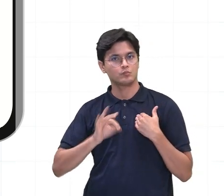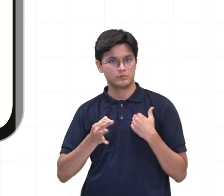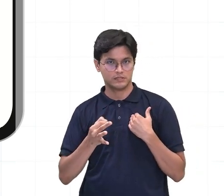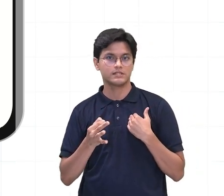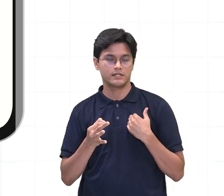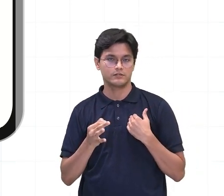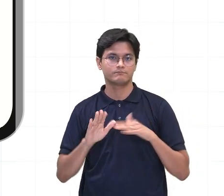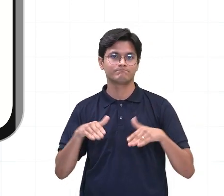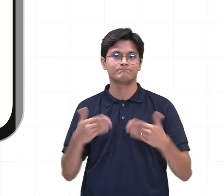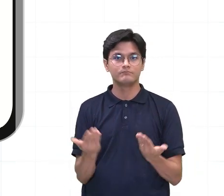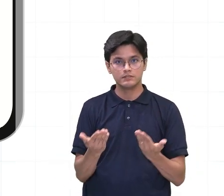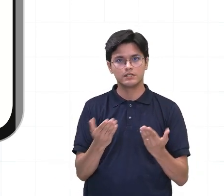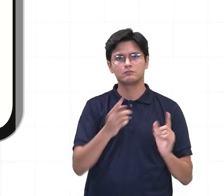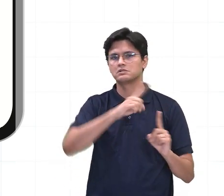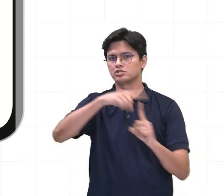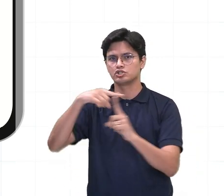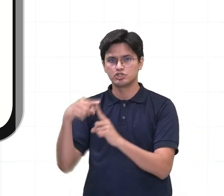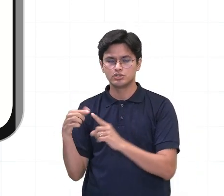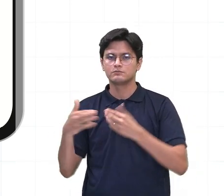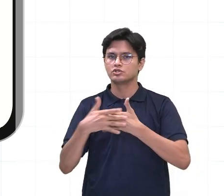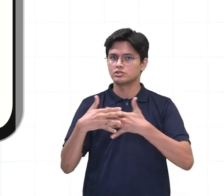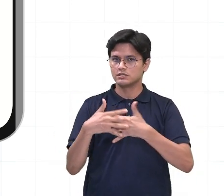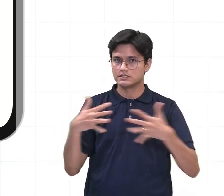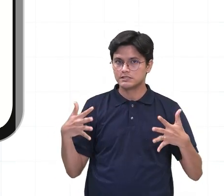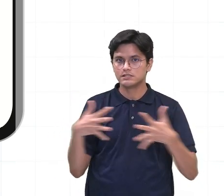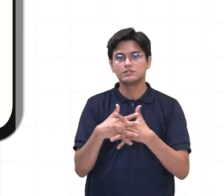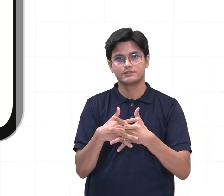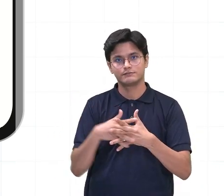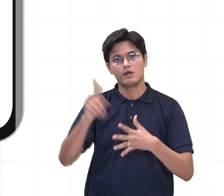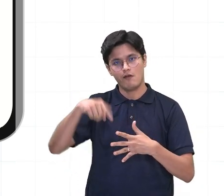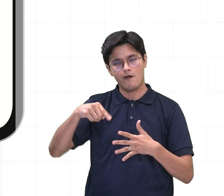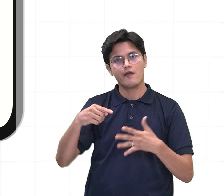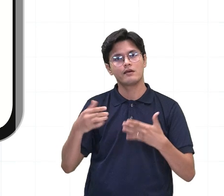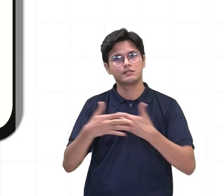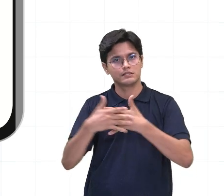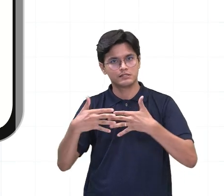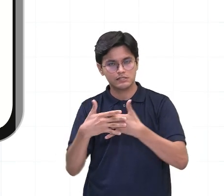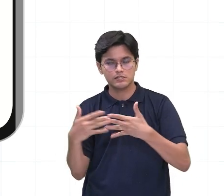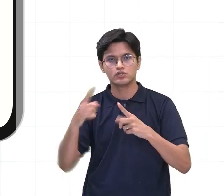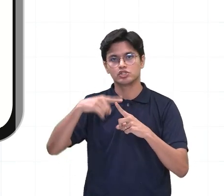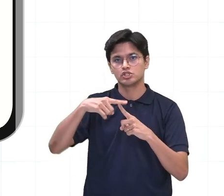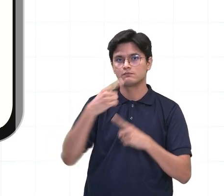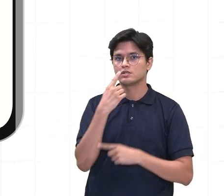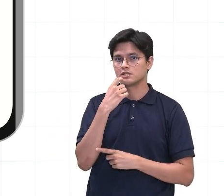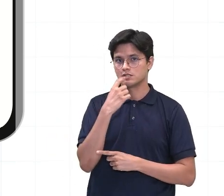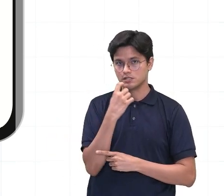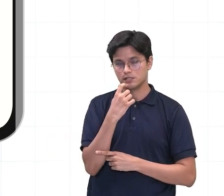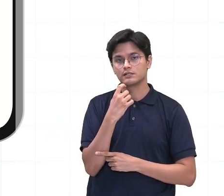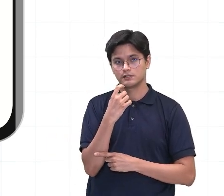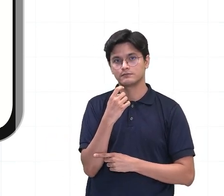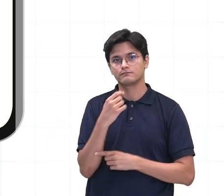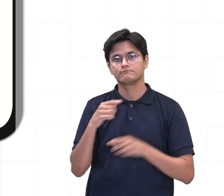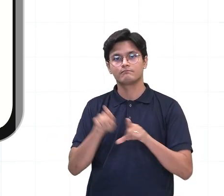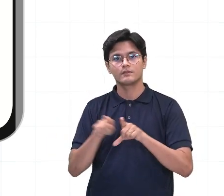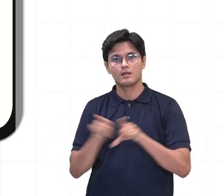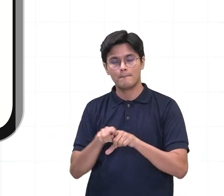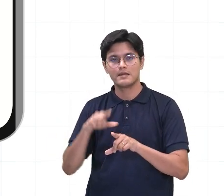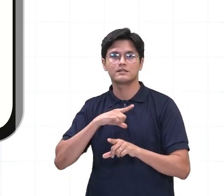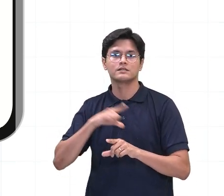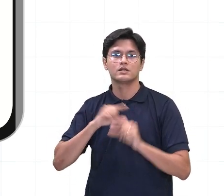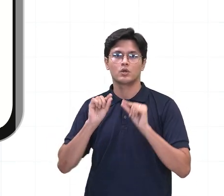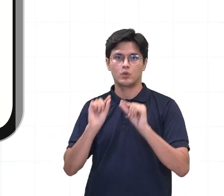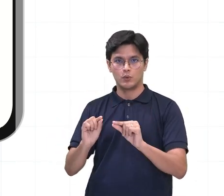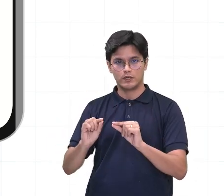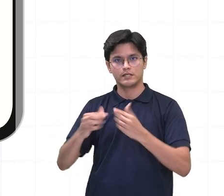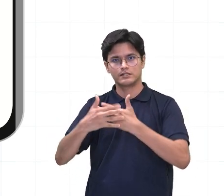de tecido conjuntivo, que é o tecido sanguíneo, tá? E aquela região extracelular é o plasma onde